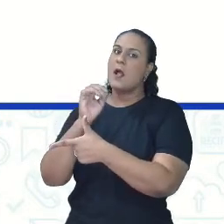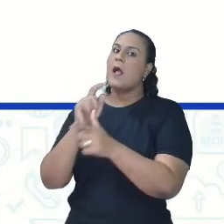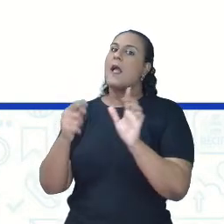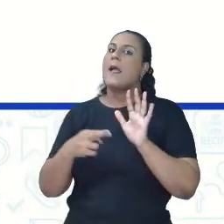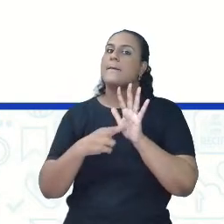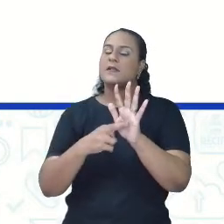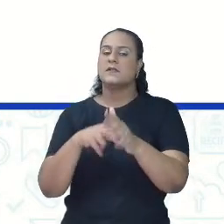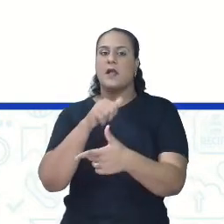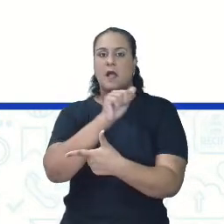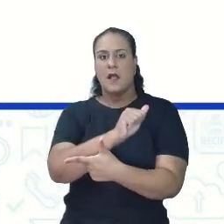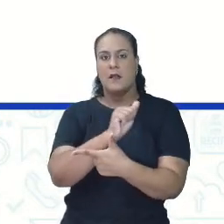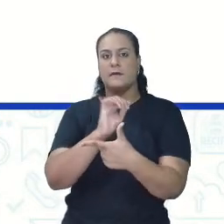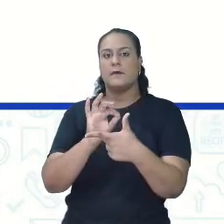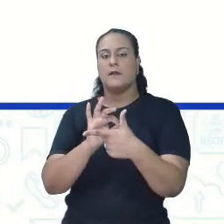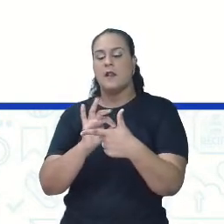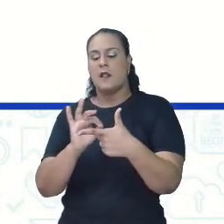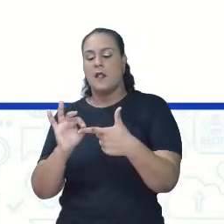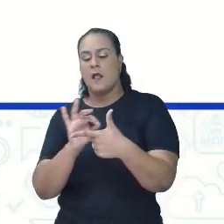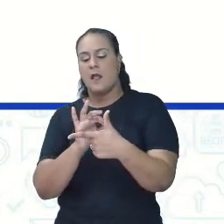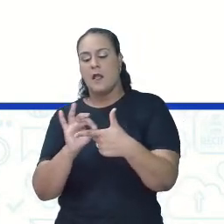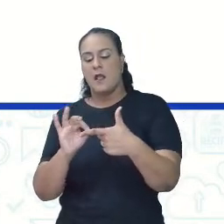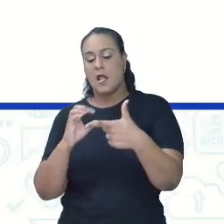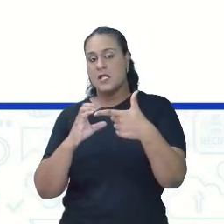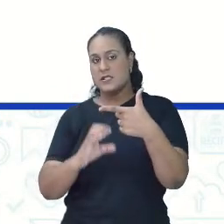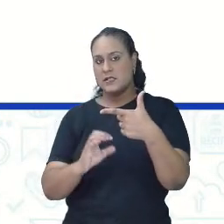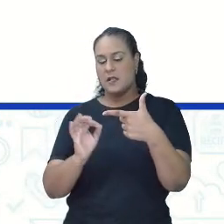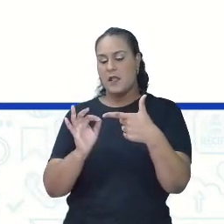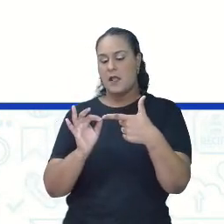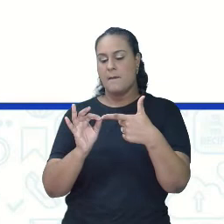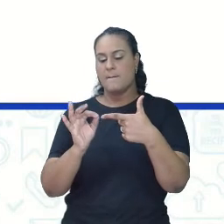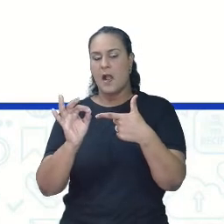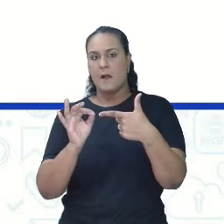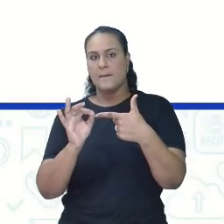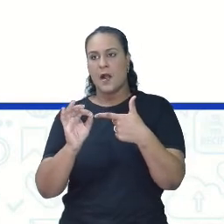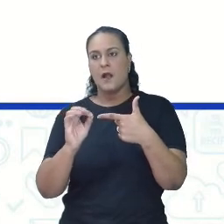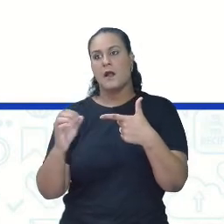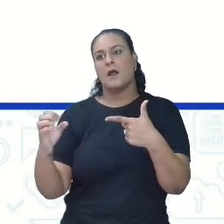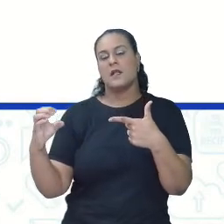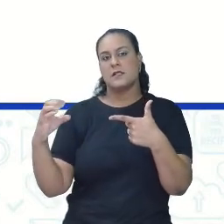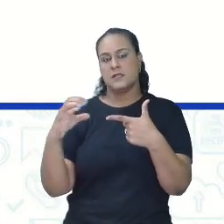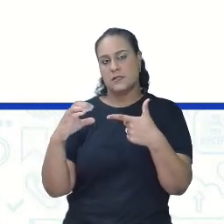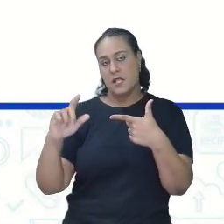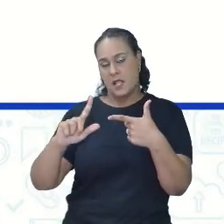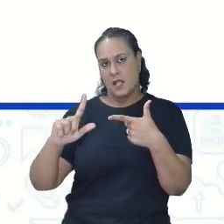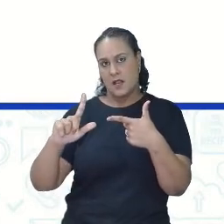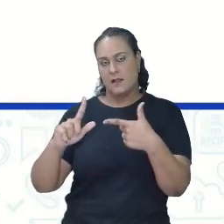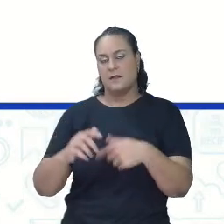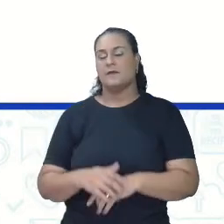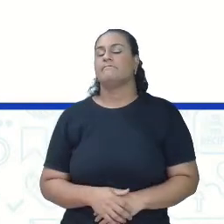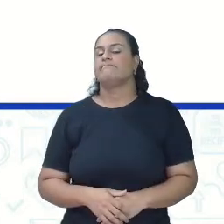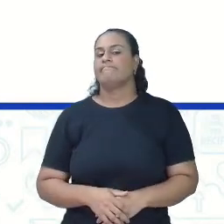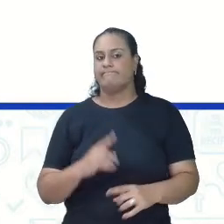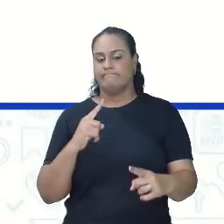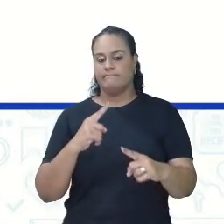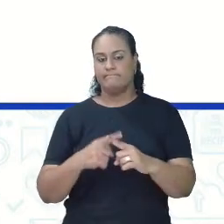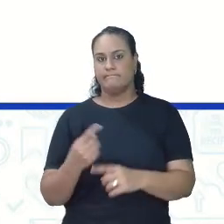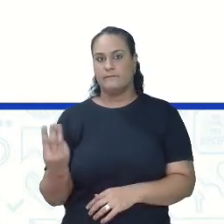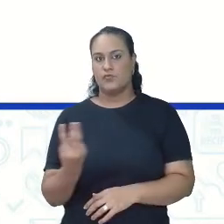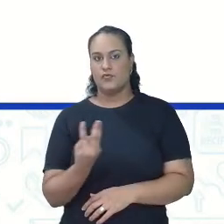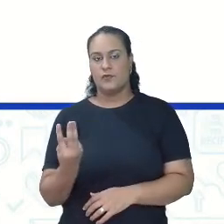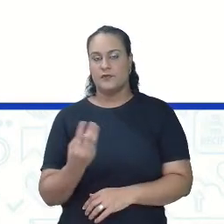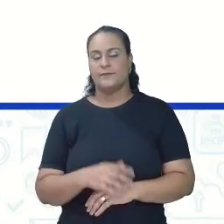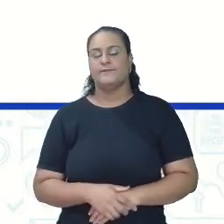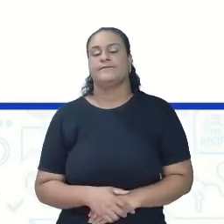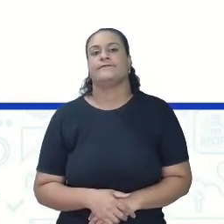a largura pela letra L e o comprimento pela letra C. Então, a gente vai multiplicar essas 3 dimensões, tá certo?